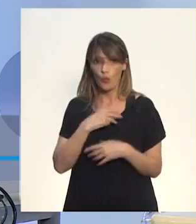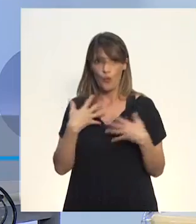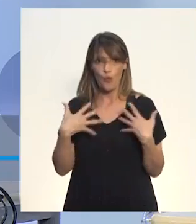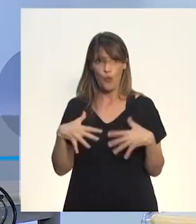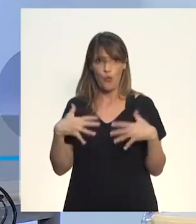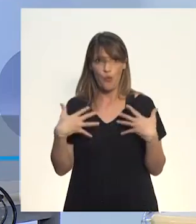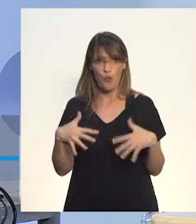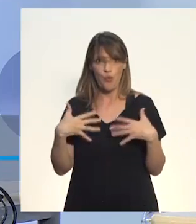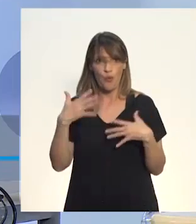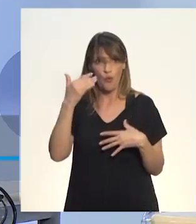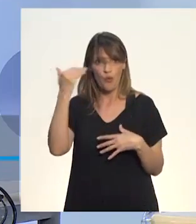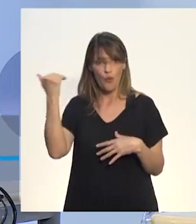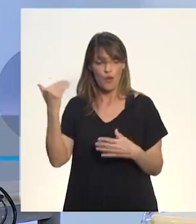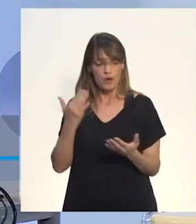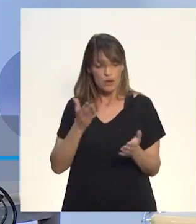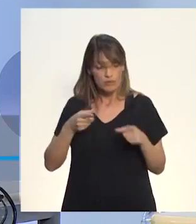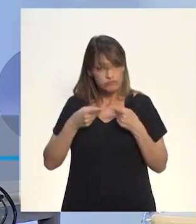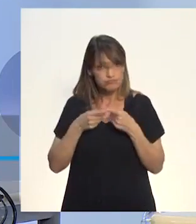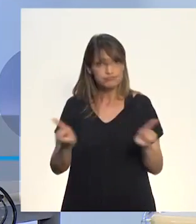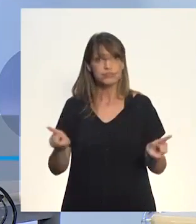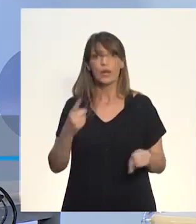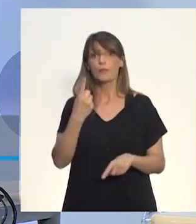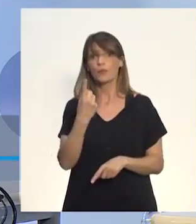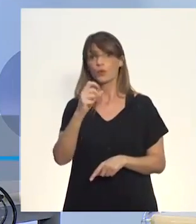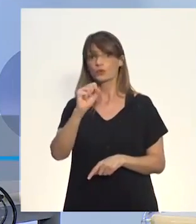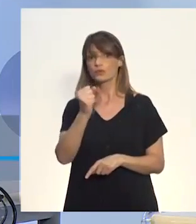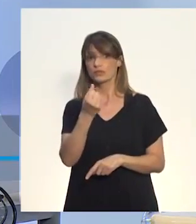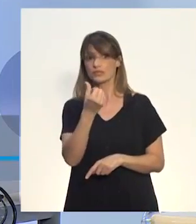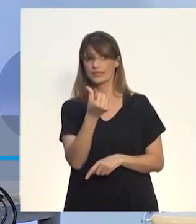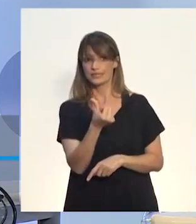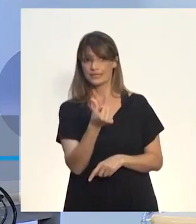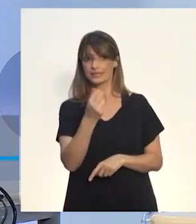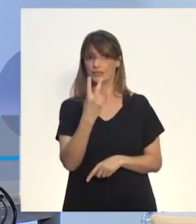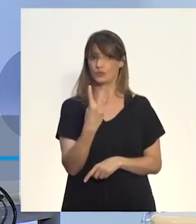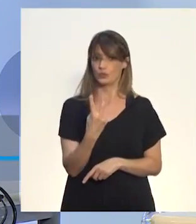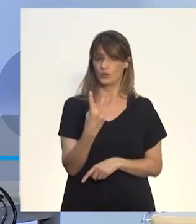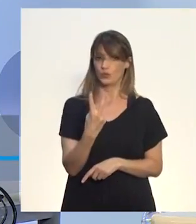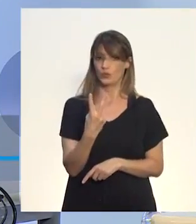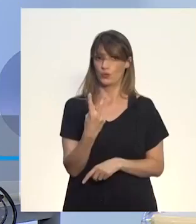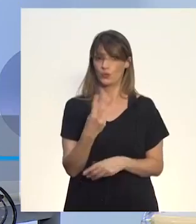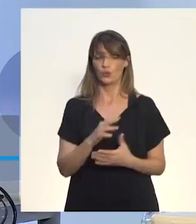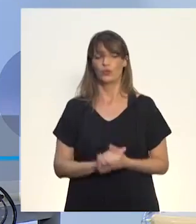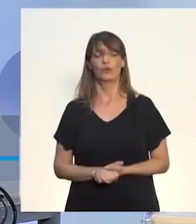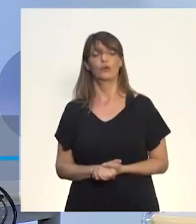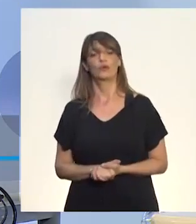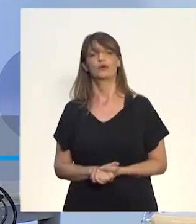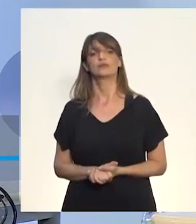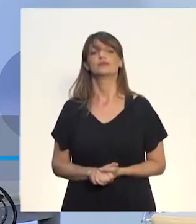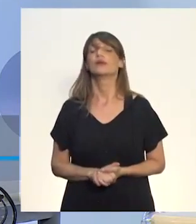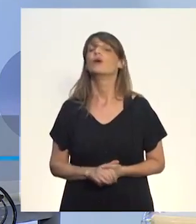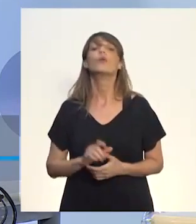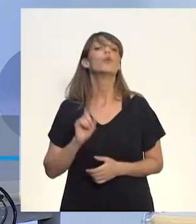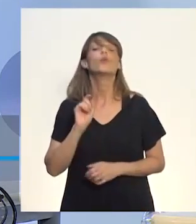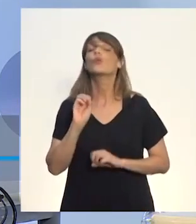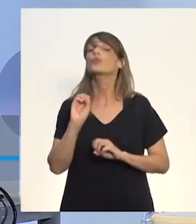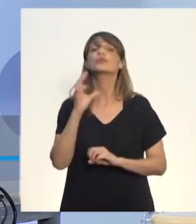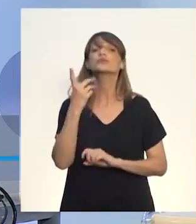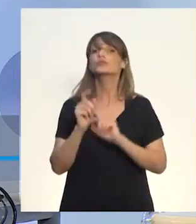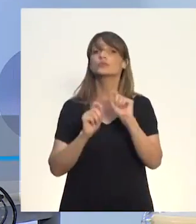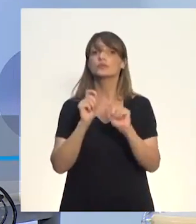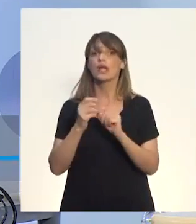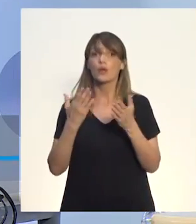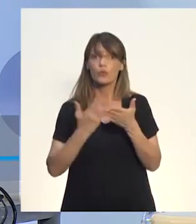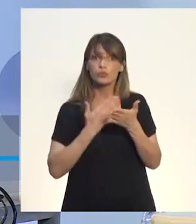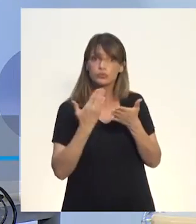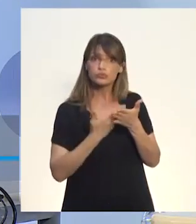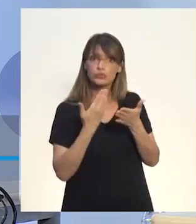foi lançado em 1862. E isso não acontecia muito recorrentemente, mas Os Miseráveis foi